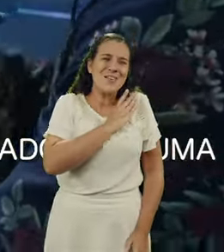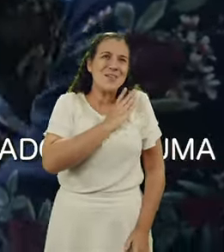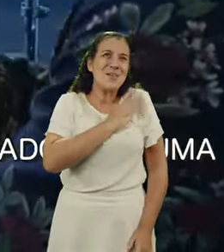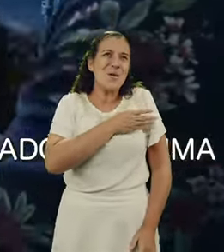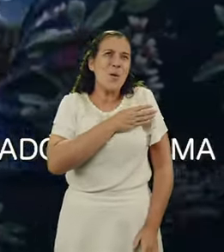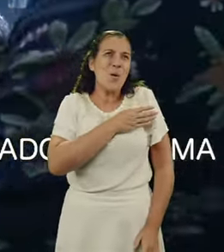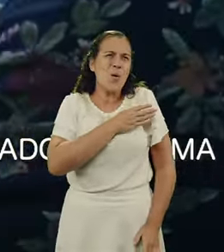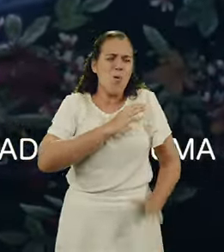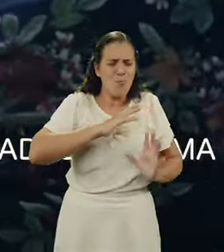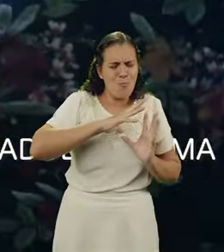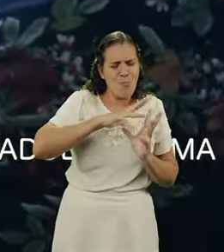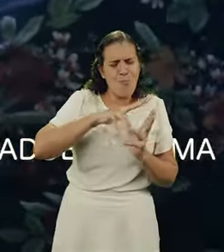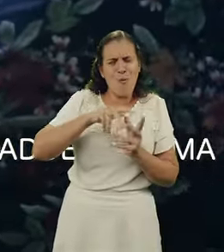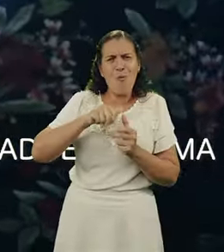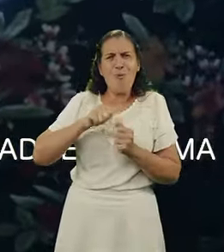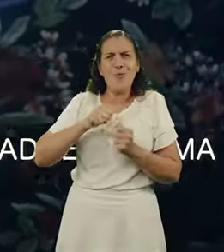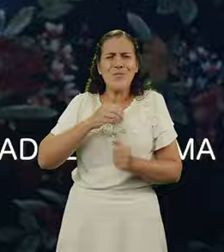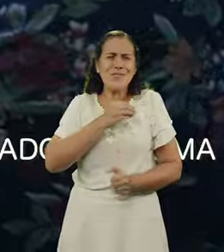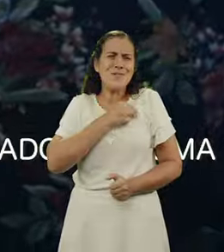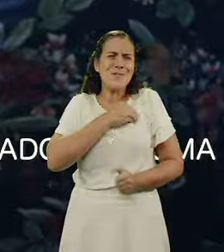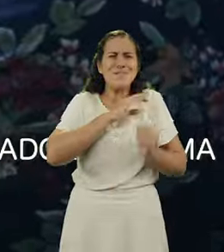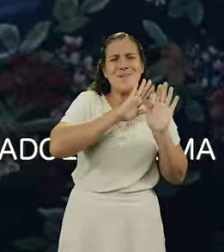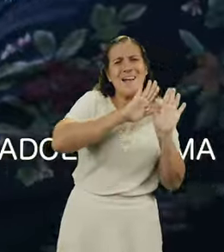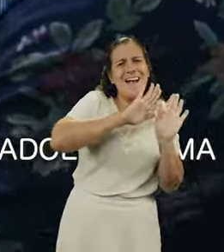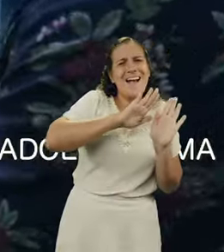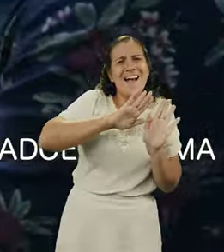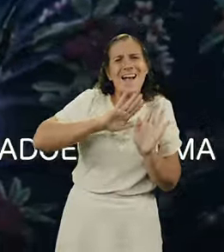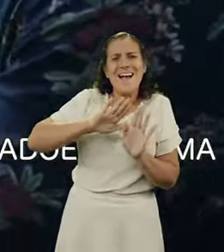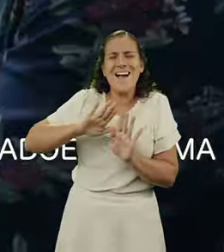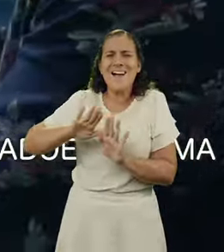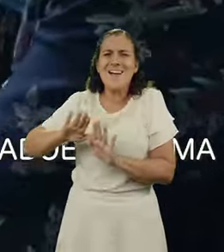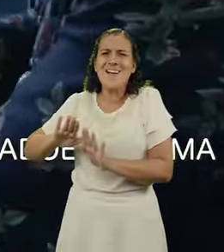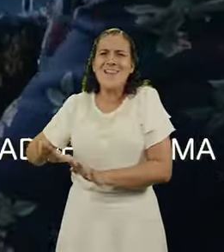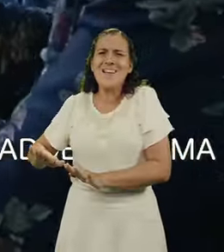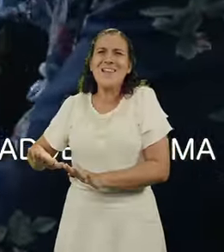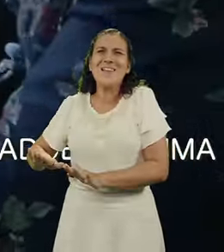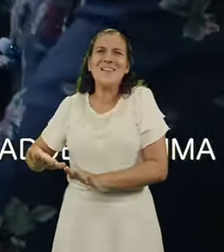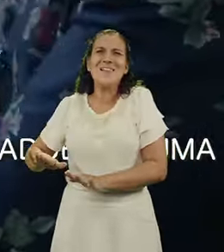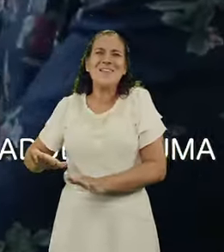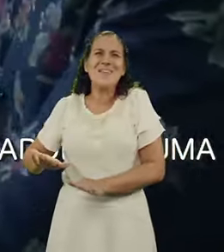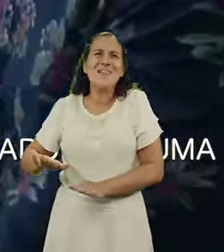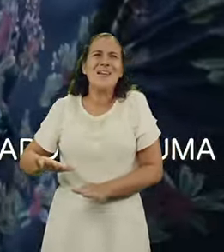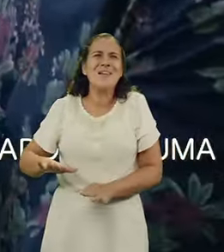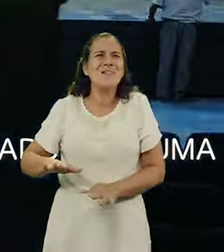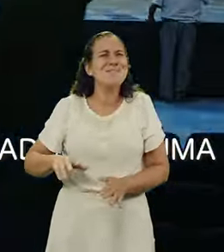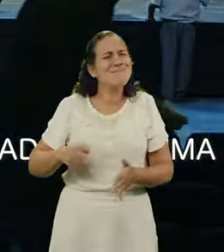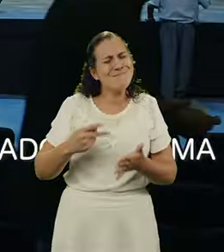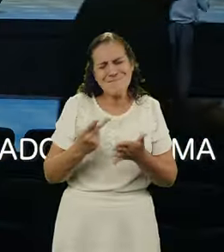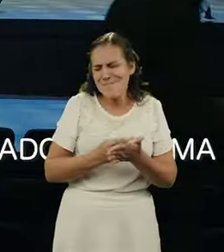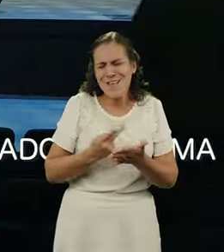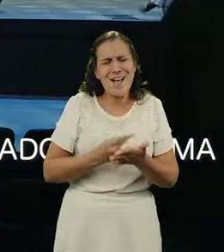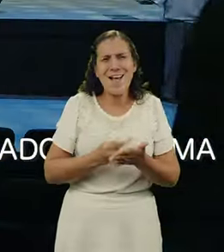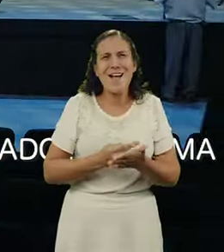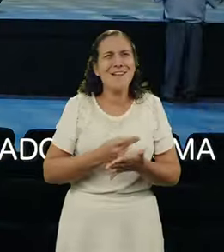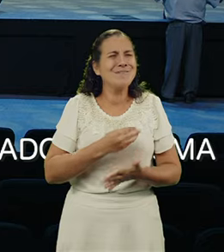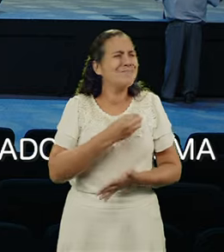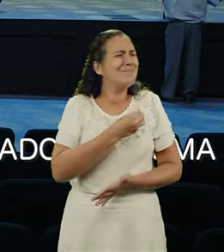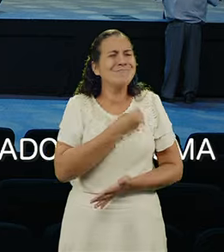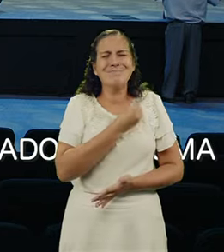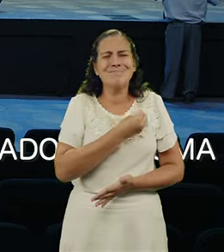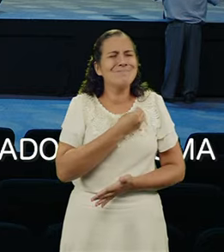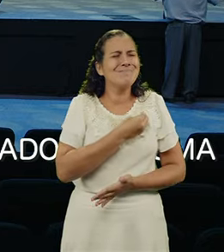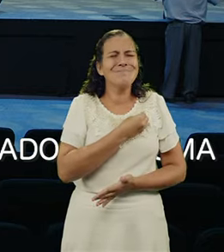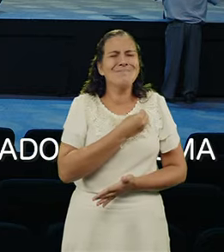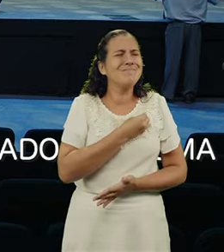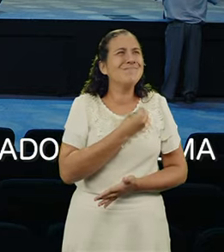Deixei o mundo e o pecado pra não viver mais errado e ter